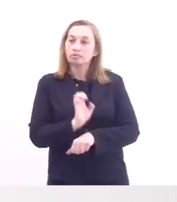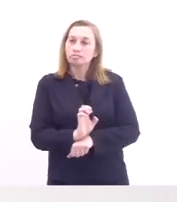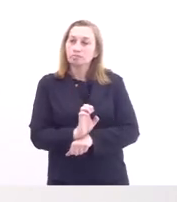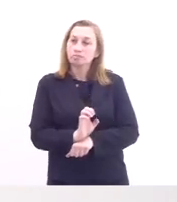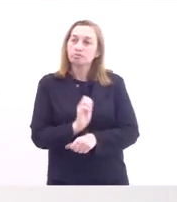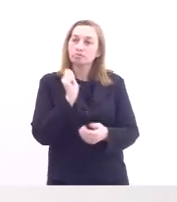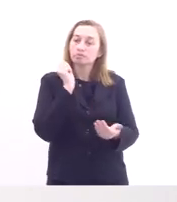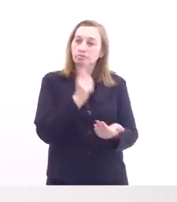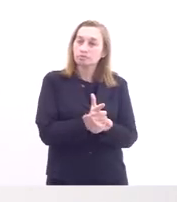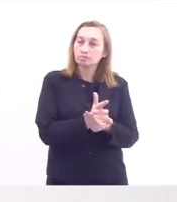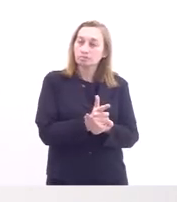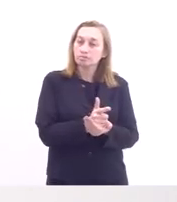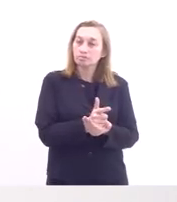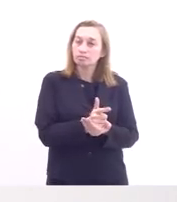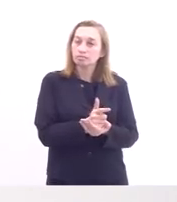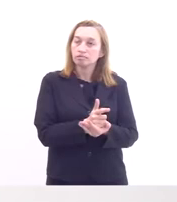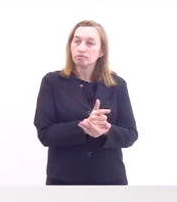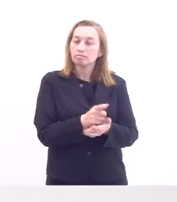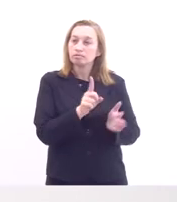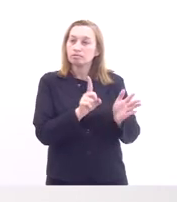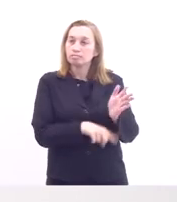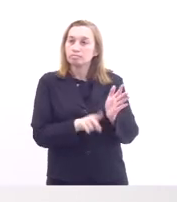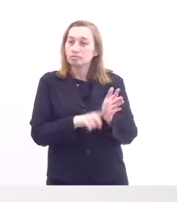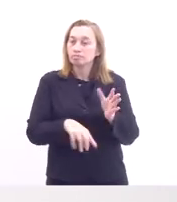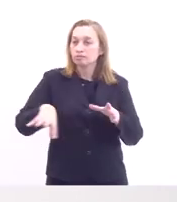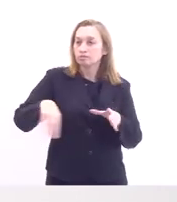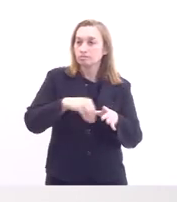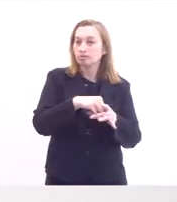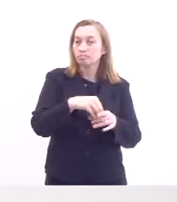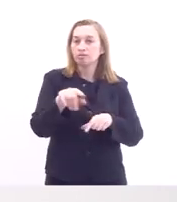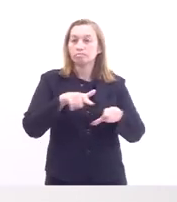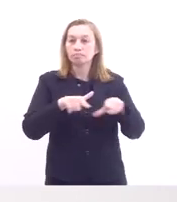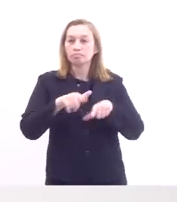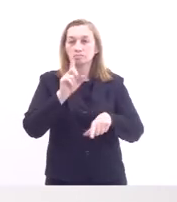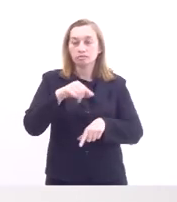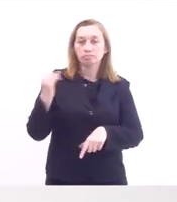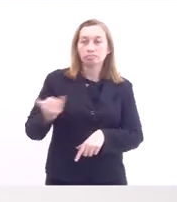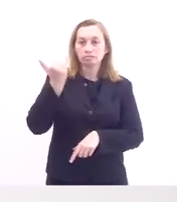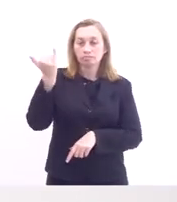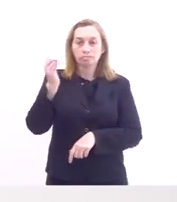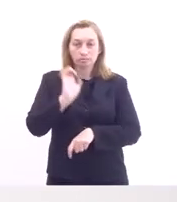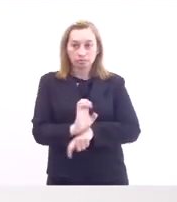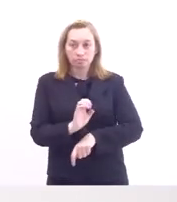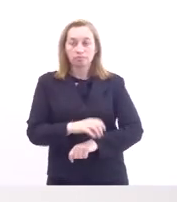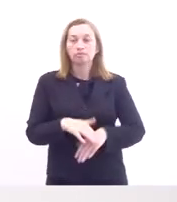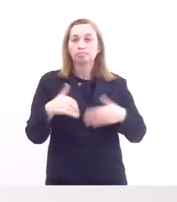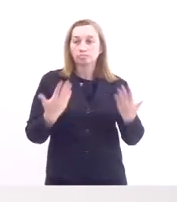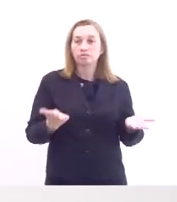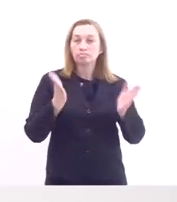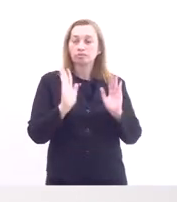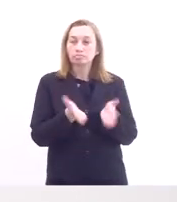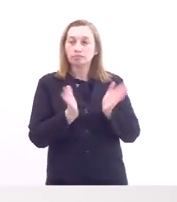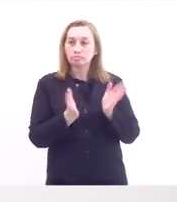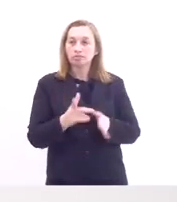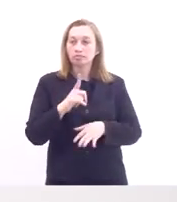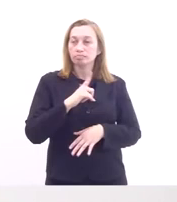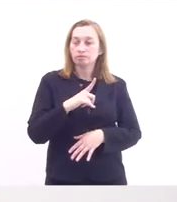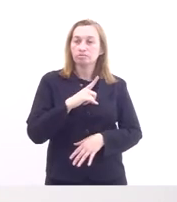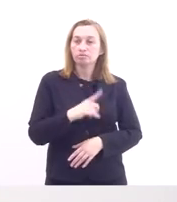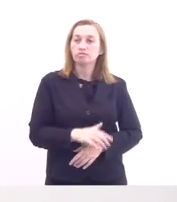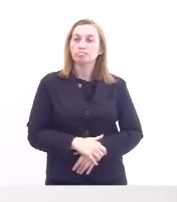ele vem pagando as suas despesas dentro do exercício. Isso é importante para o Estado. Então, hoje a gente tem um